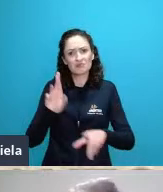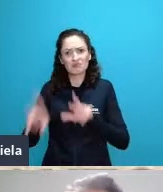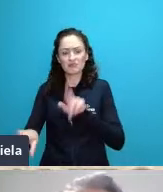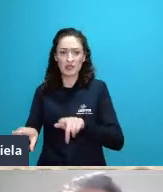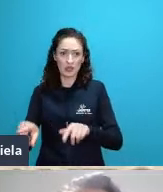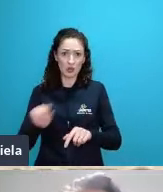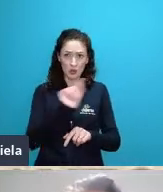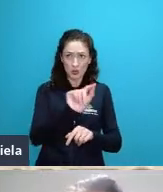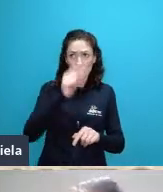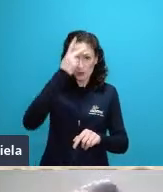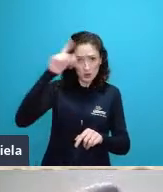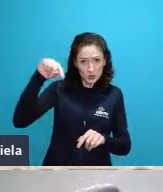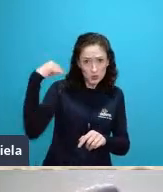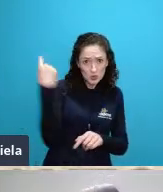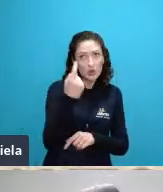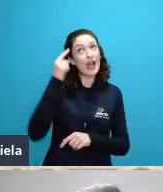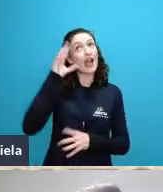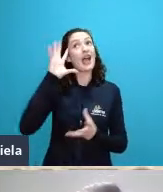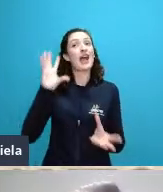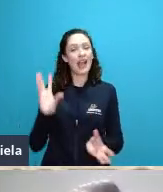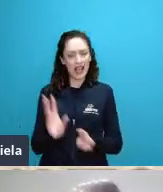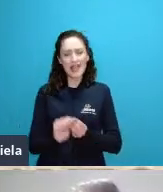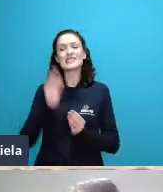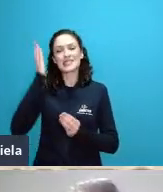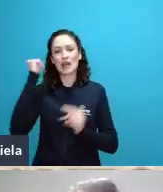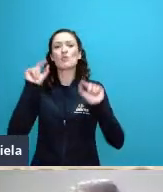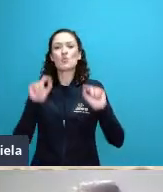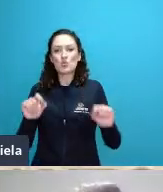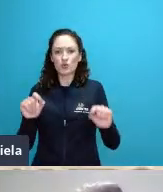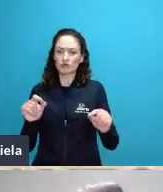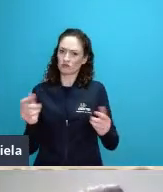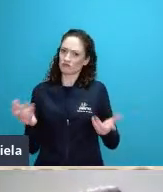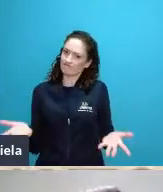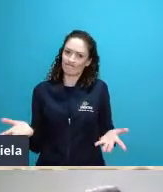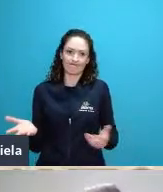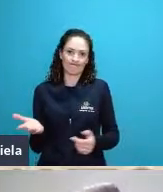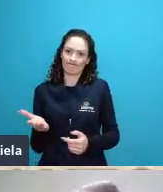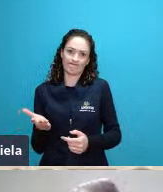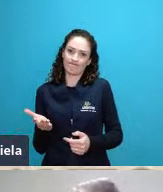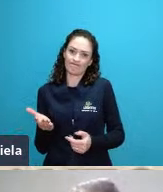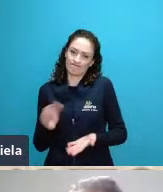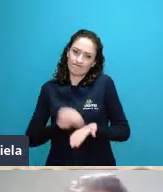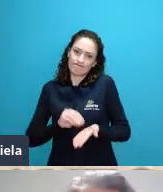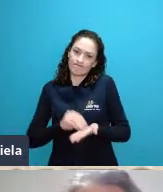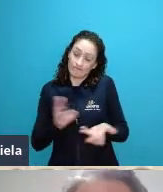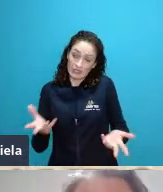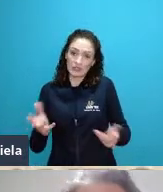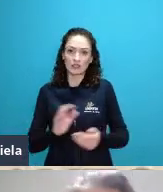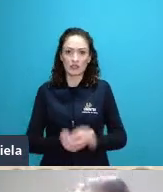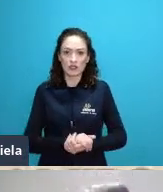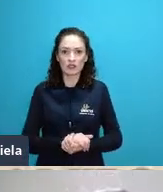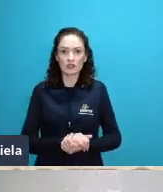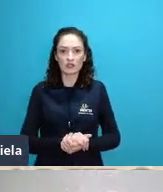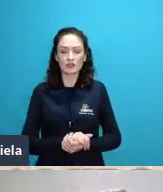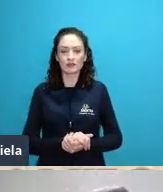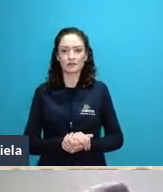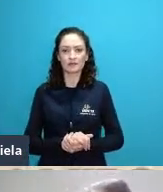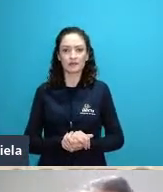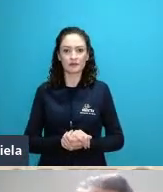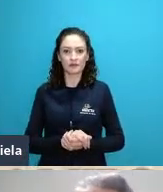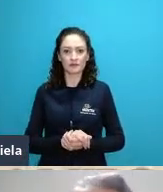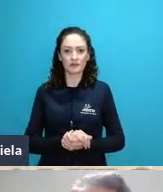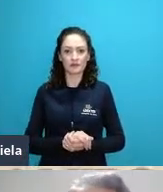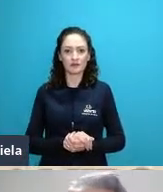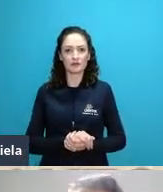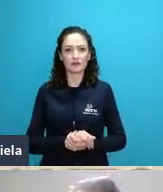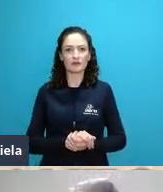das pessoas um conceito de ecologia e aí pode passar a próxima slide por favor na década